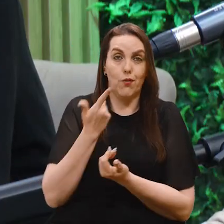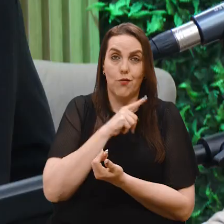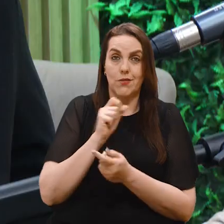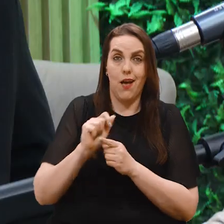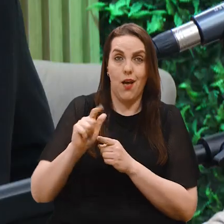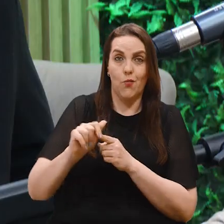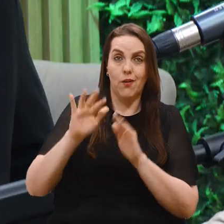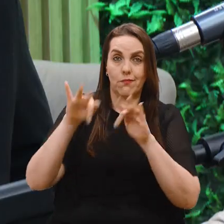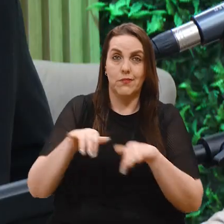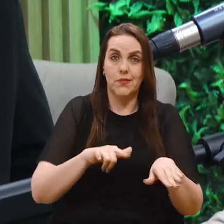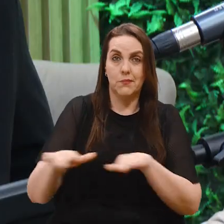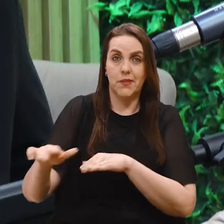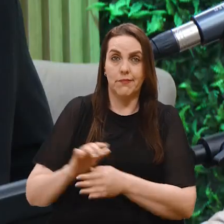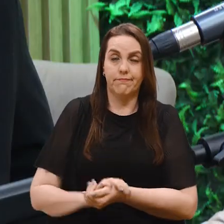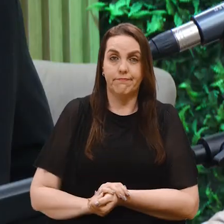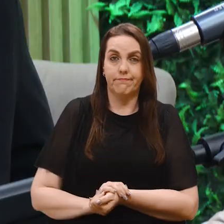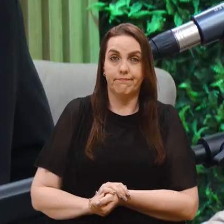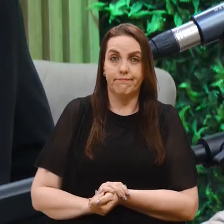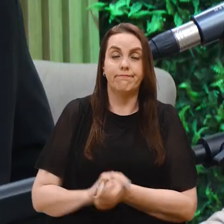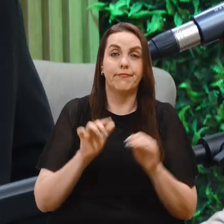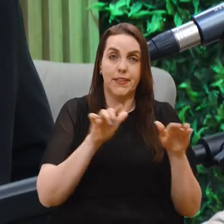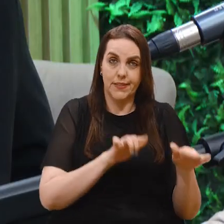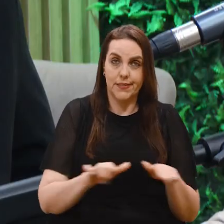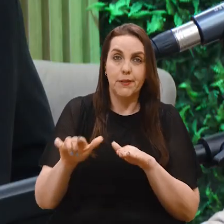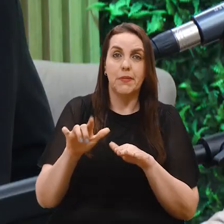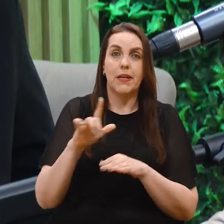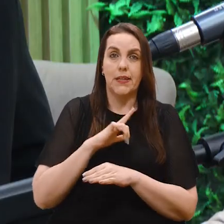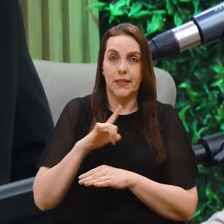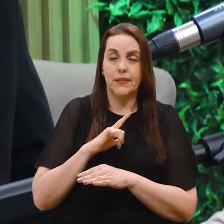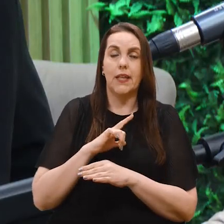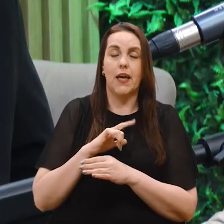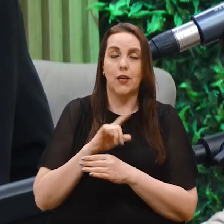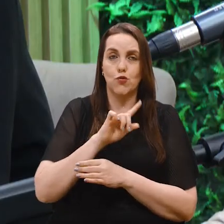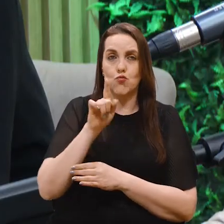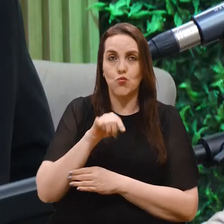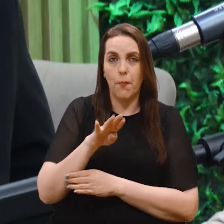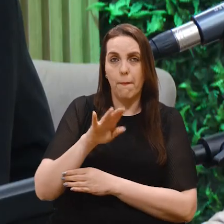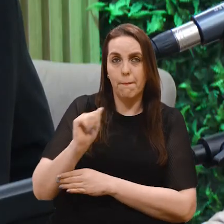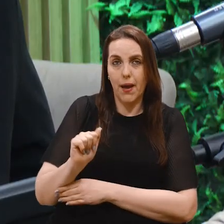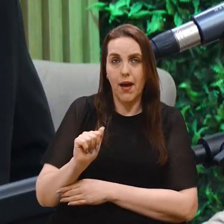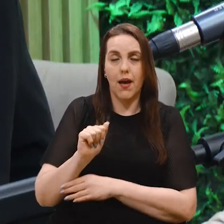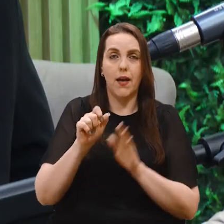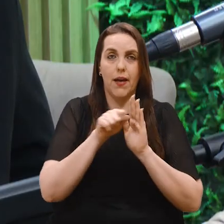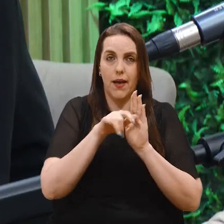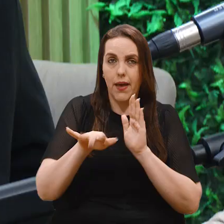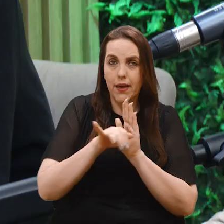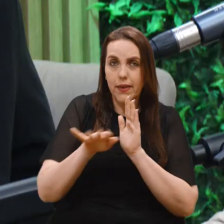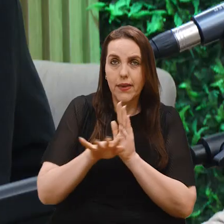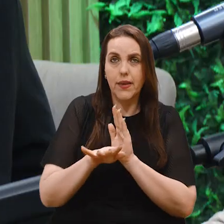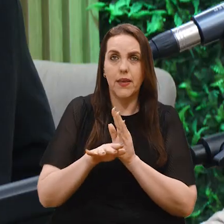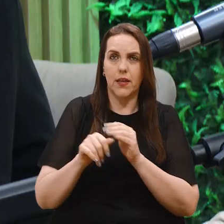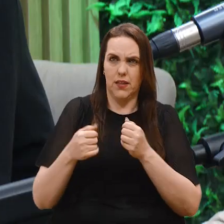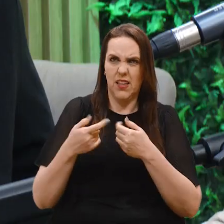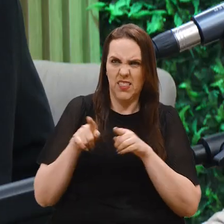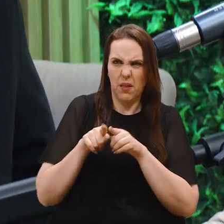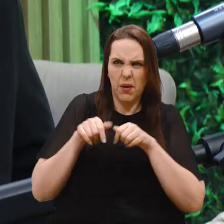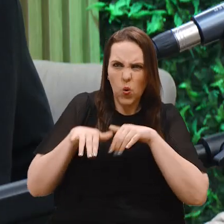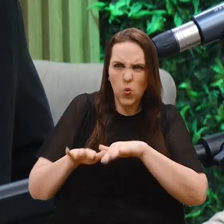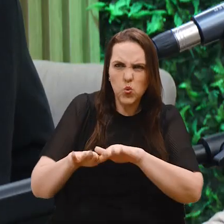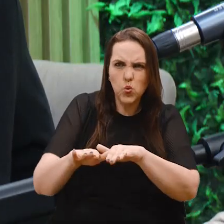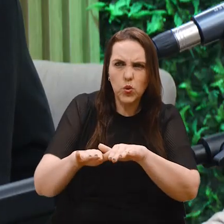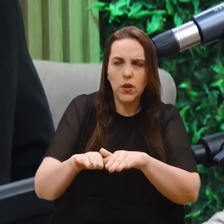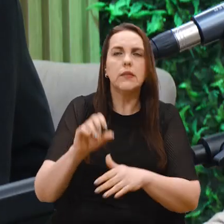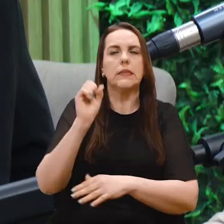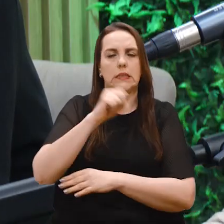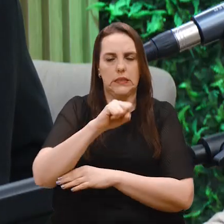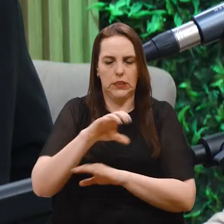semana. E na semana tem zumba, tem reiki. Costura também, né? Grupo de costura? Tem o clube de mães